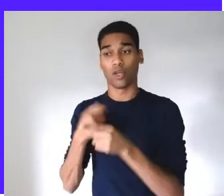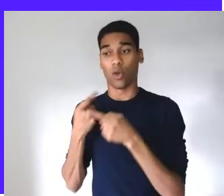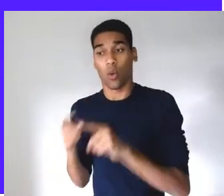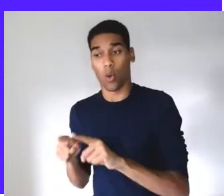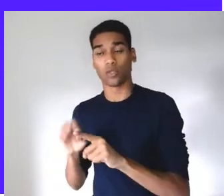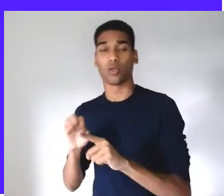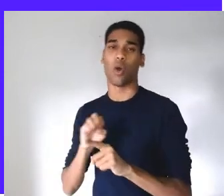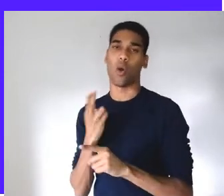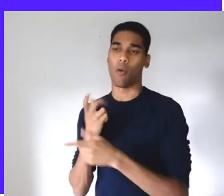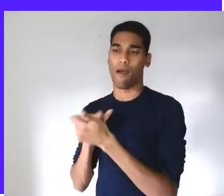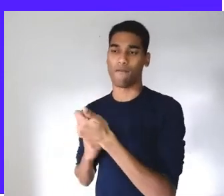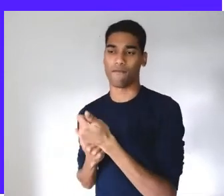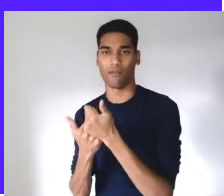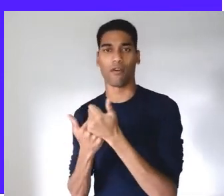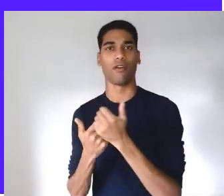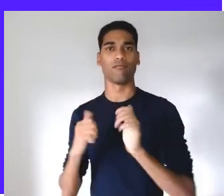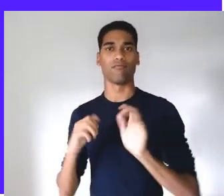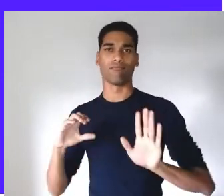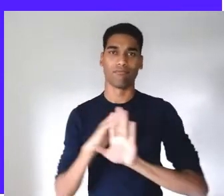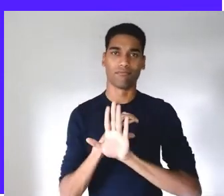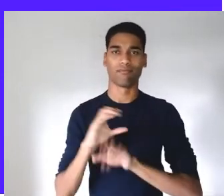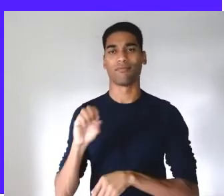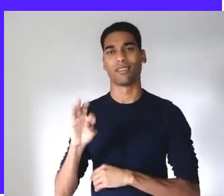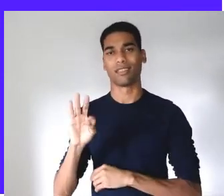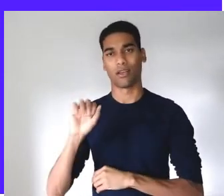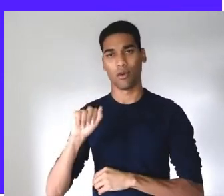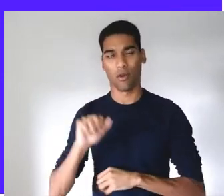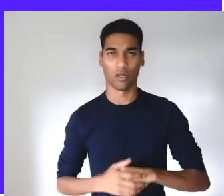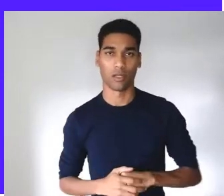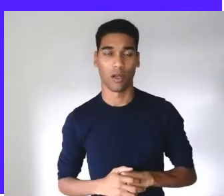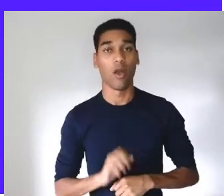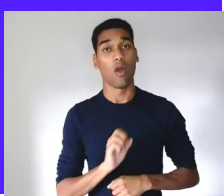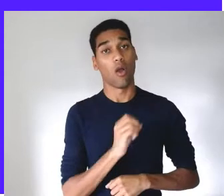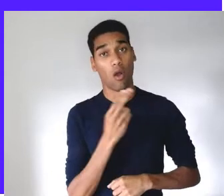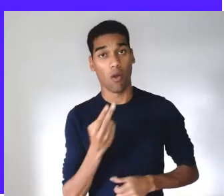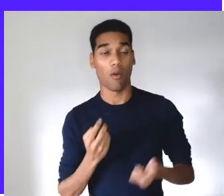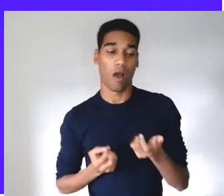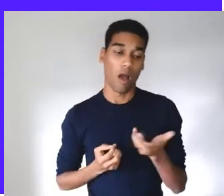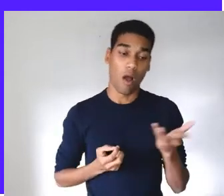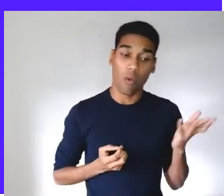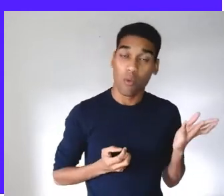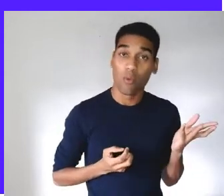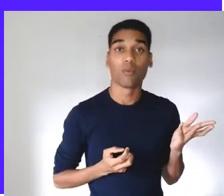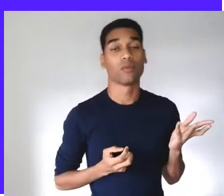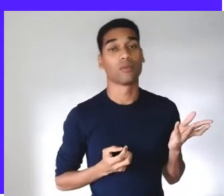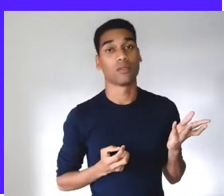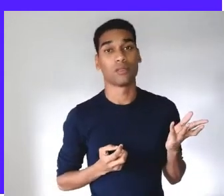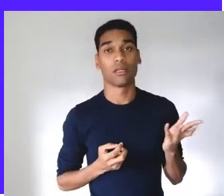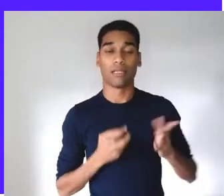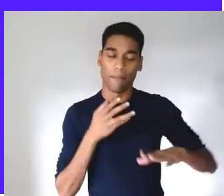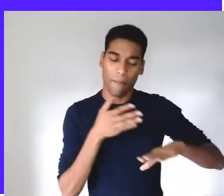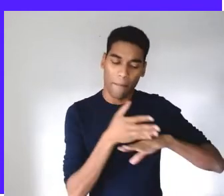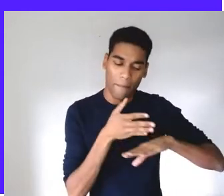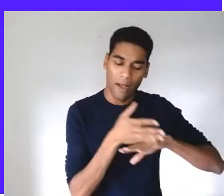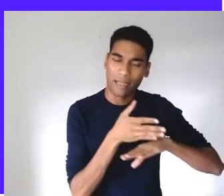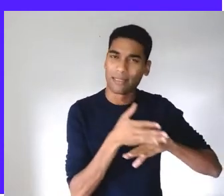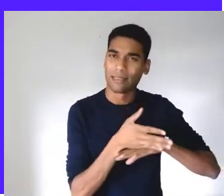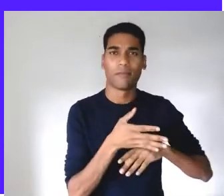ou a favor, ou mais engajados ou menos engajados com participação política, por exemplo, das